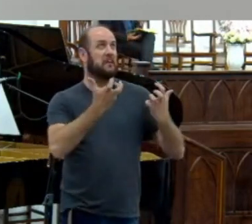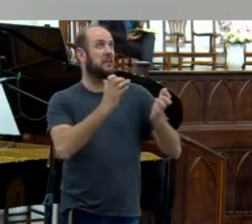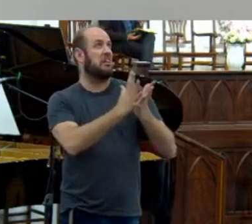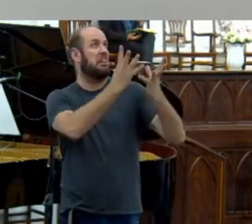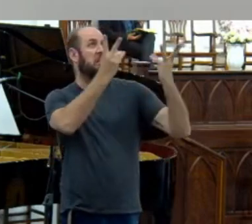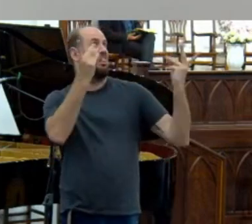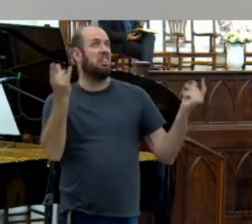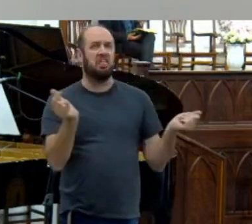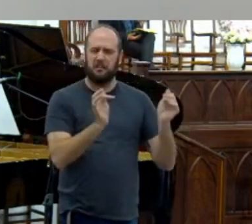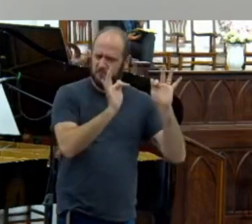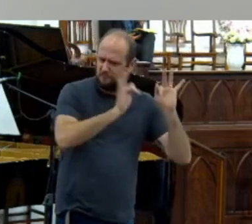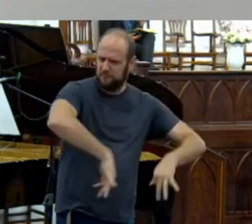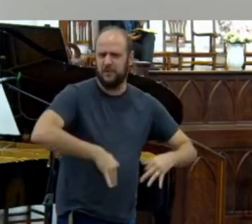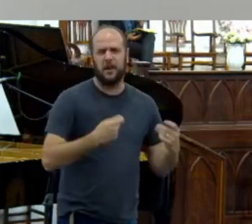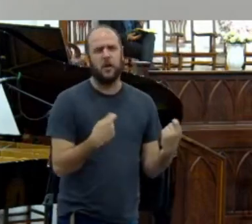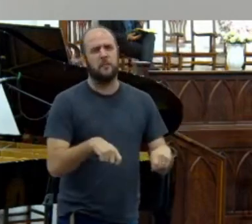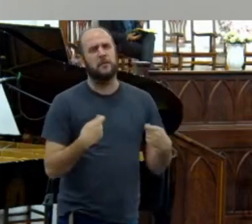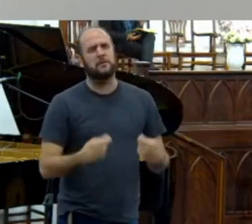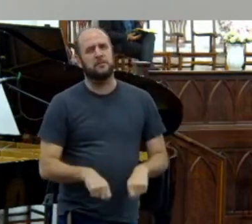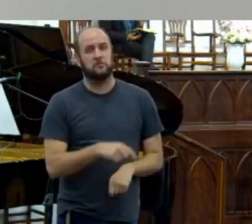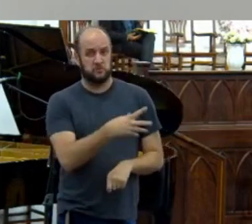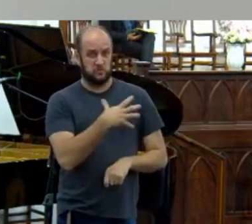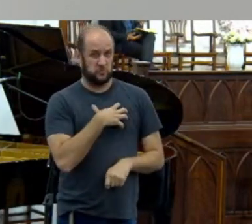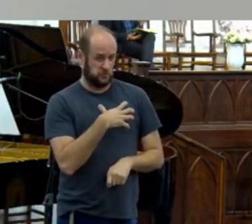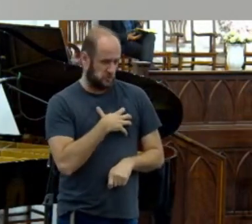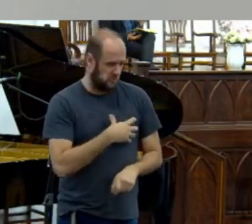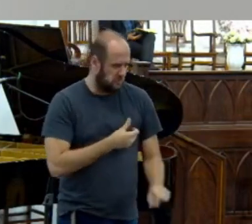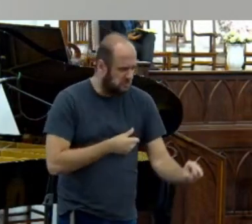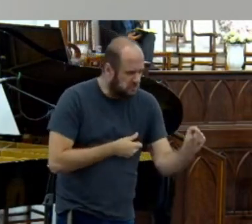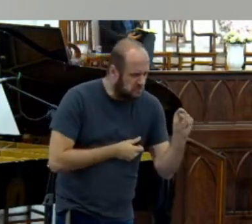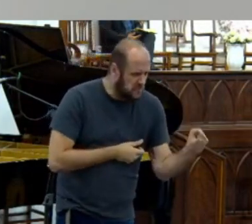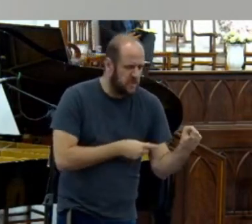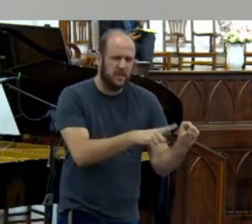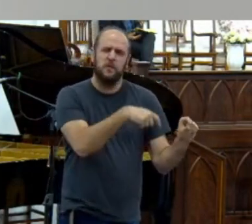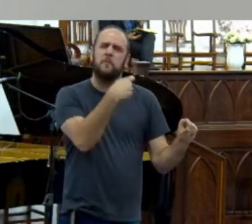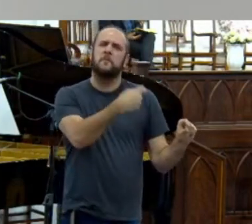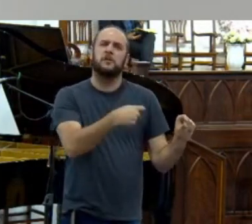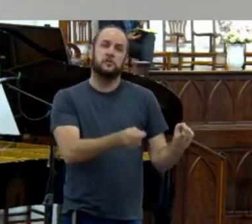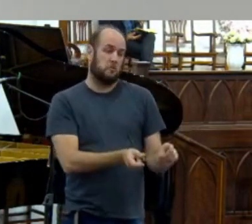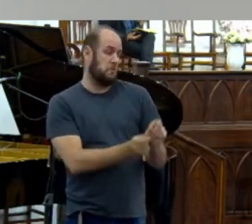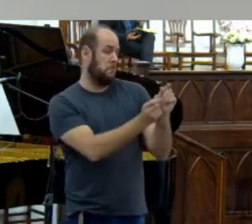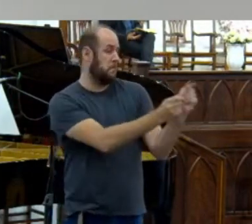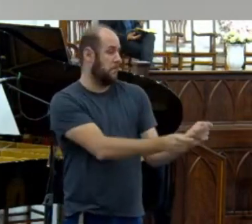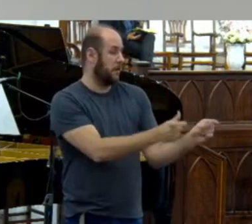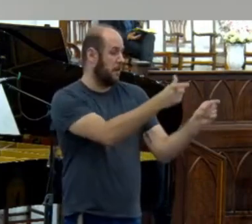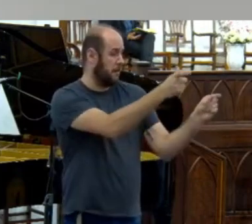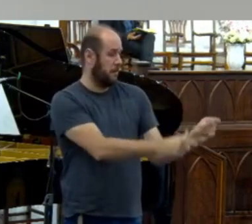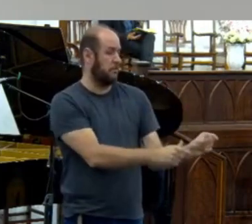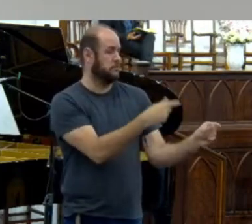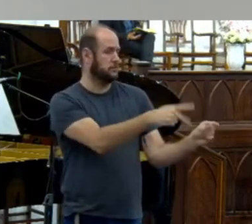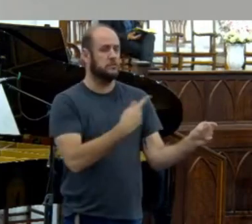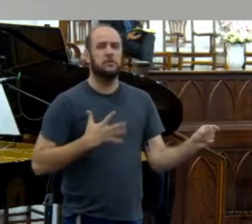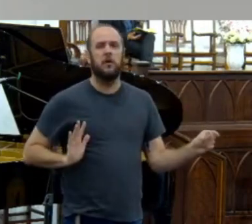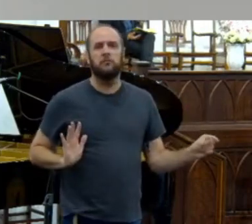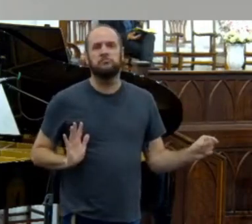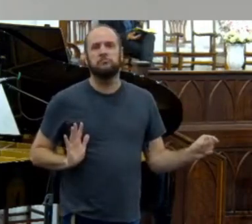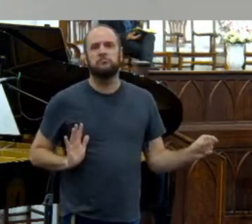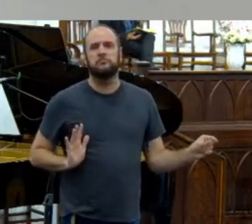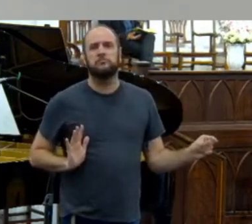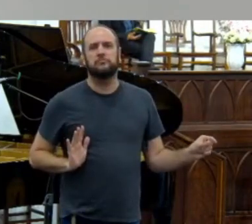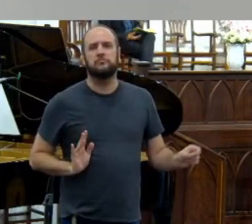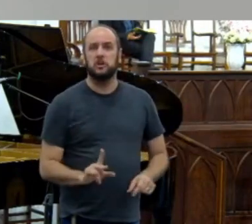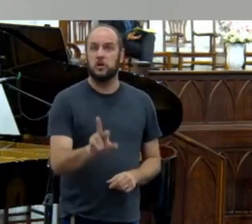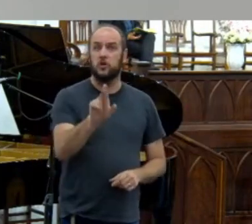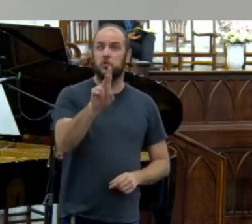A tua pequenez deveria colocar-te em teu devido lugar. É como se Deus